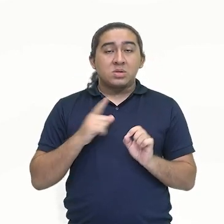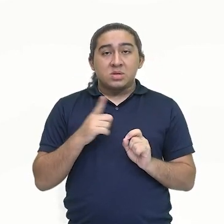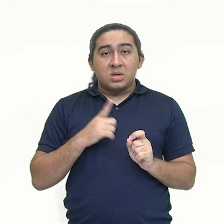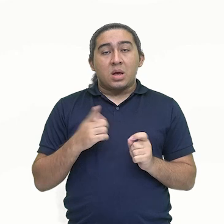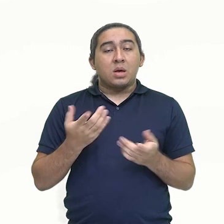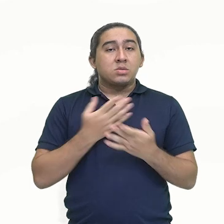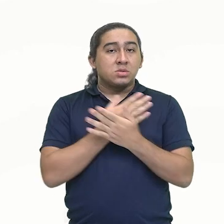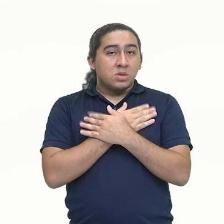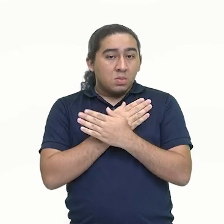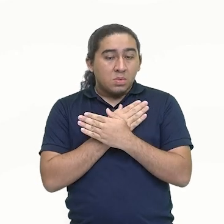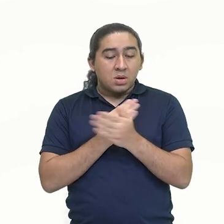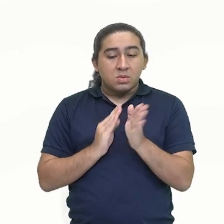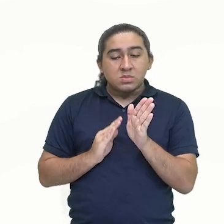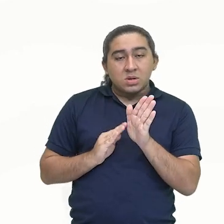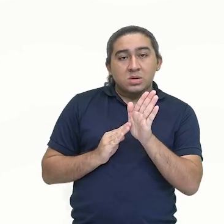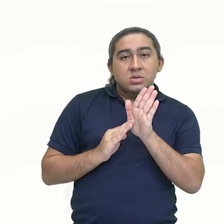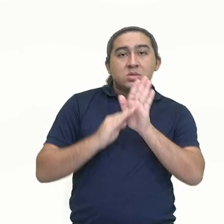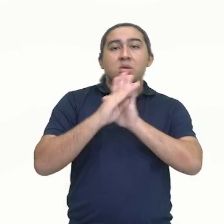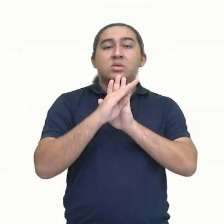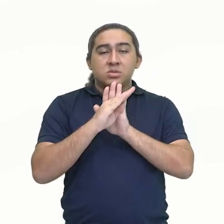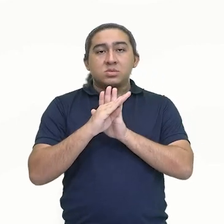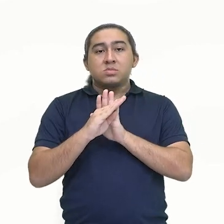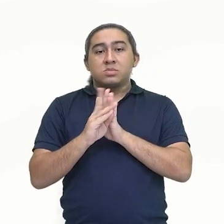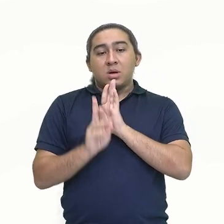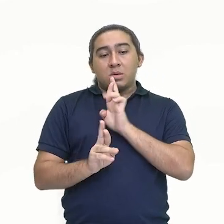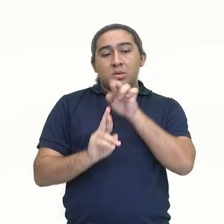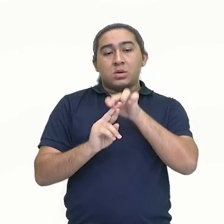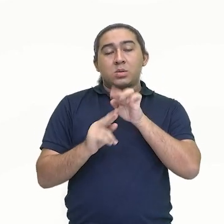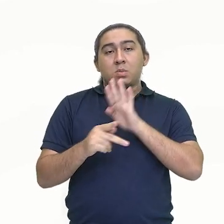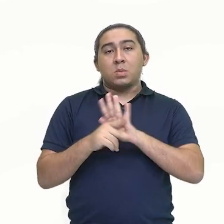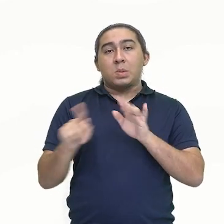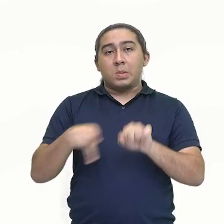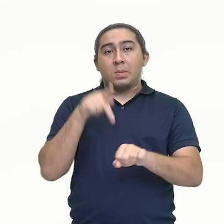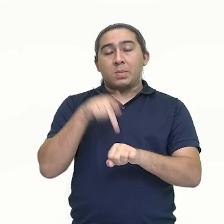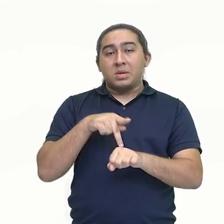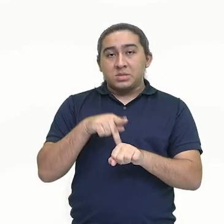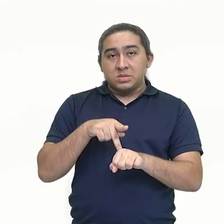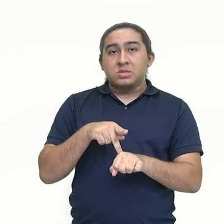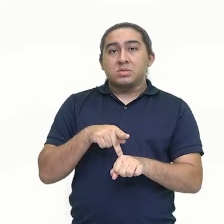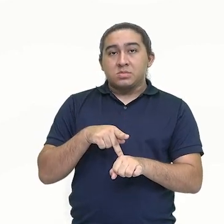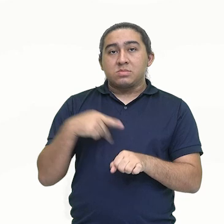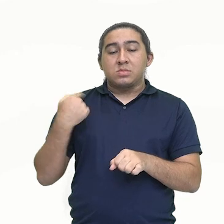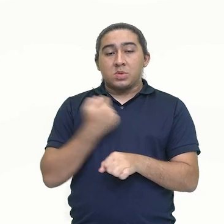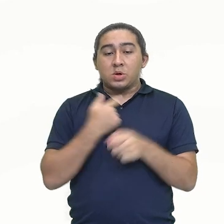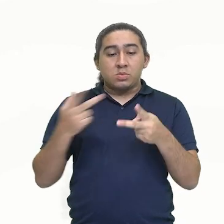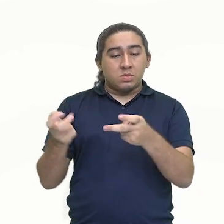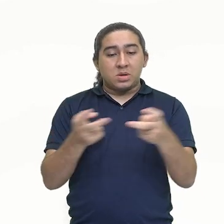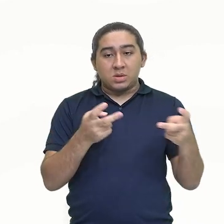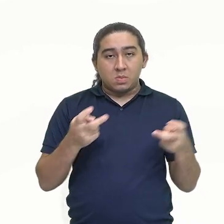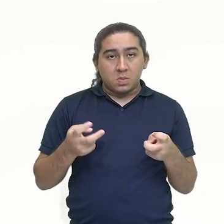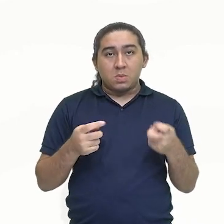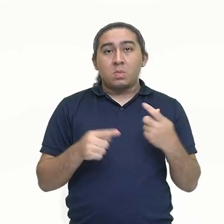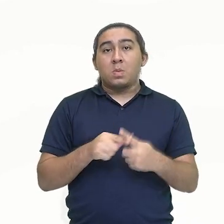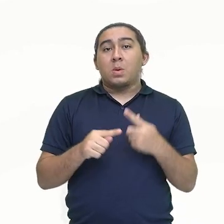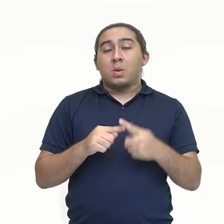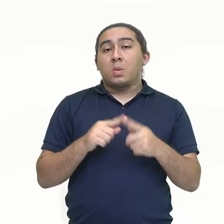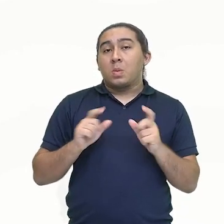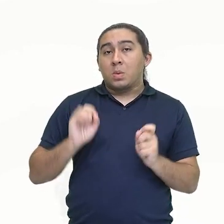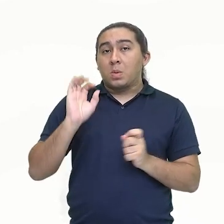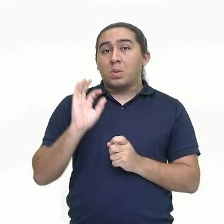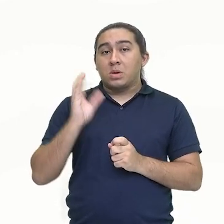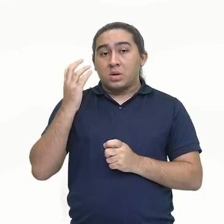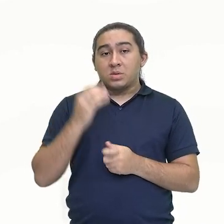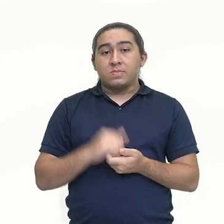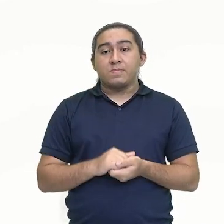na população dos países receptores aí que a gente vai observar, devido justamente aqui